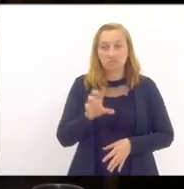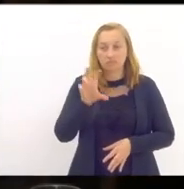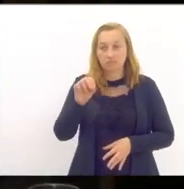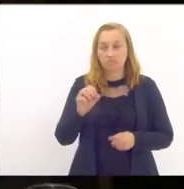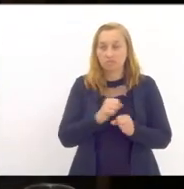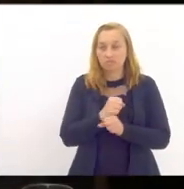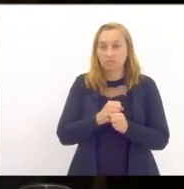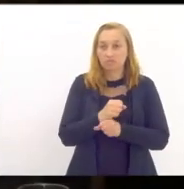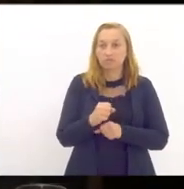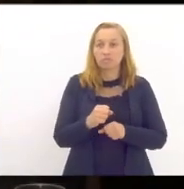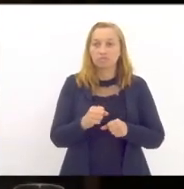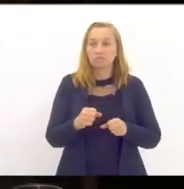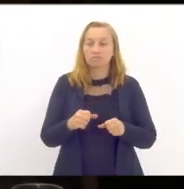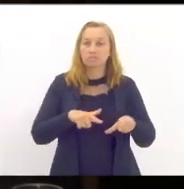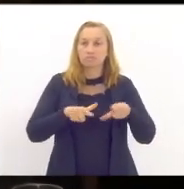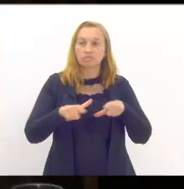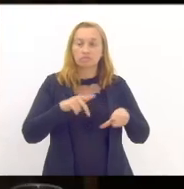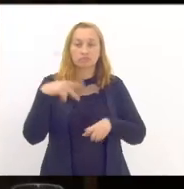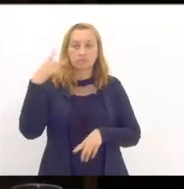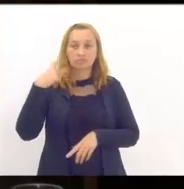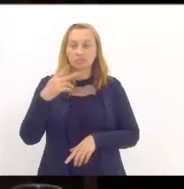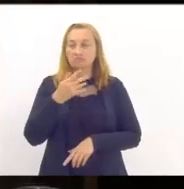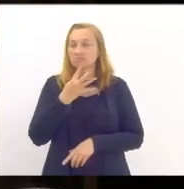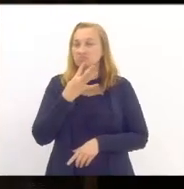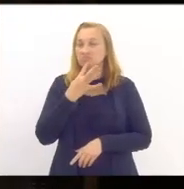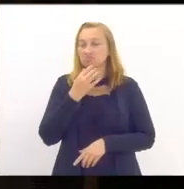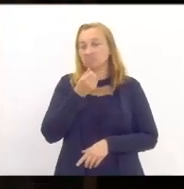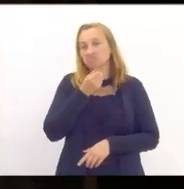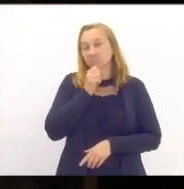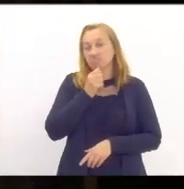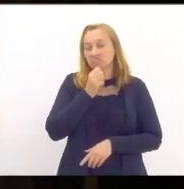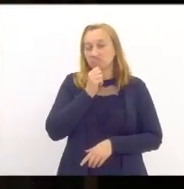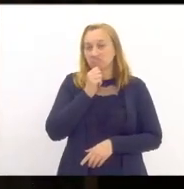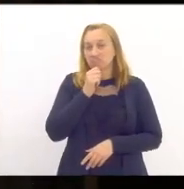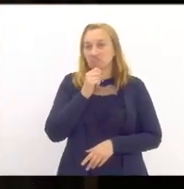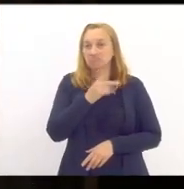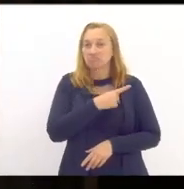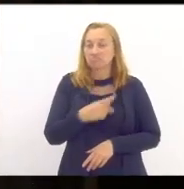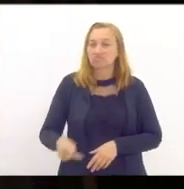de parlamento, nenhum presidente que chegasse